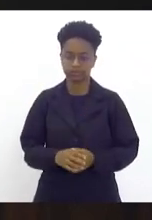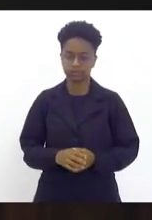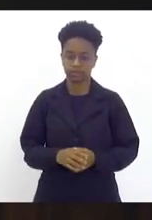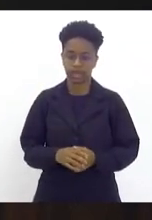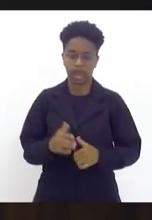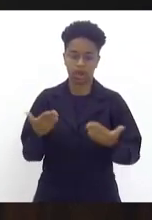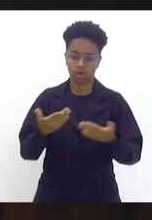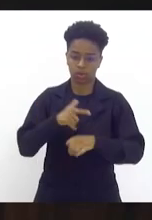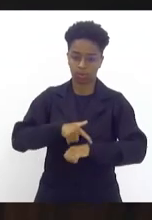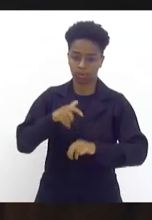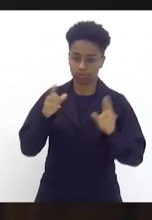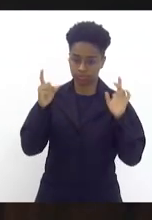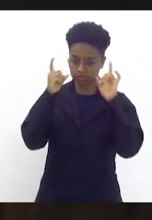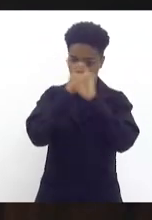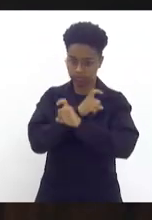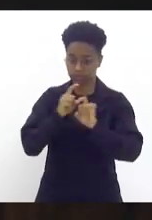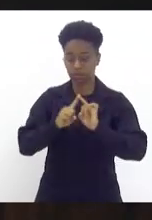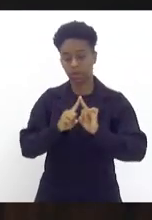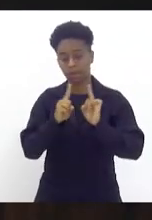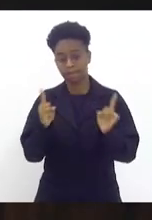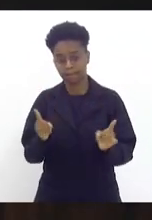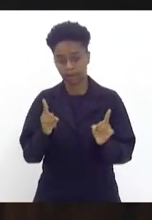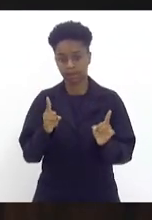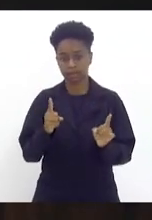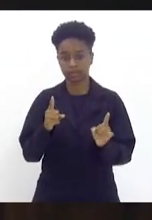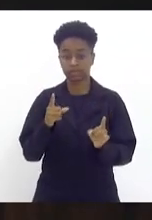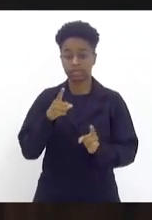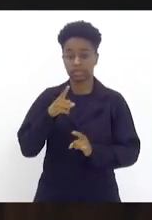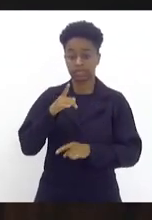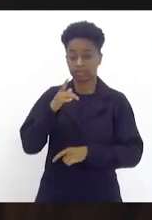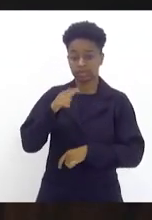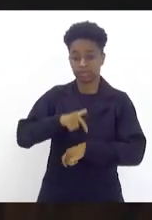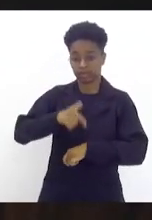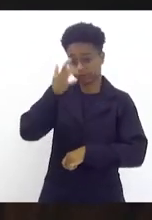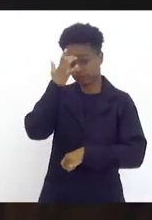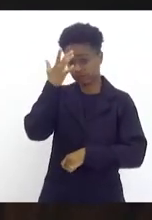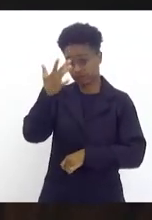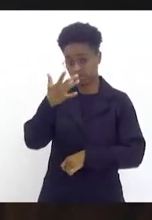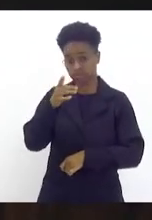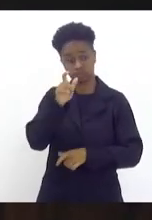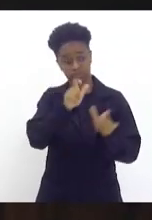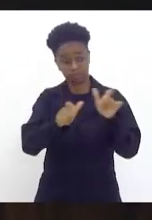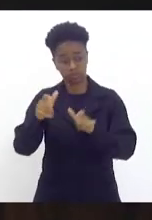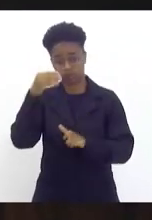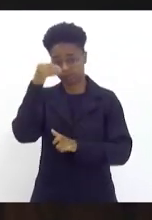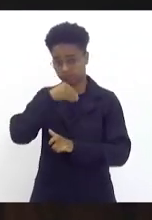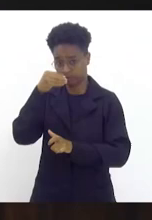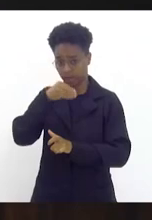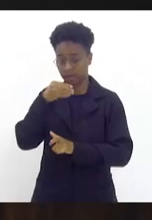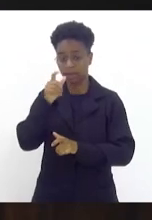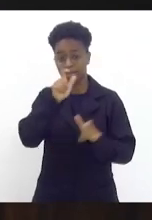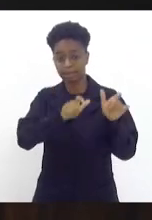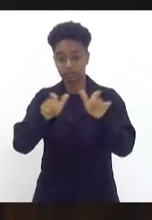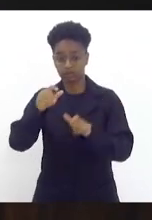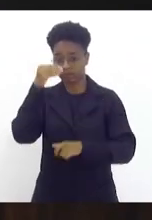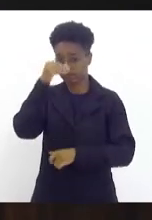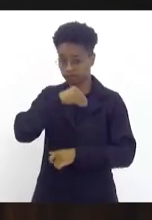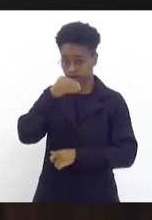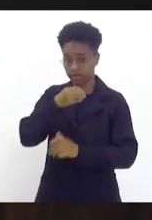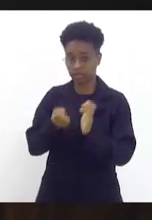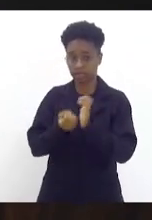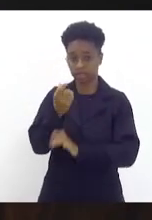são difíceis, porém, tempos fáceis fazem homens fracos. Homens fracos fazem